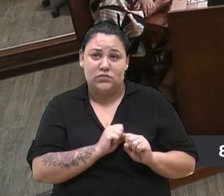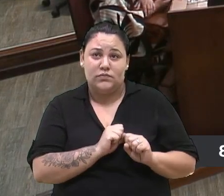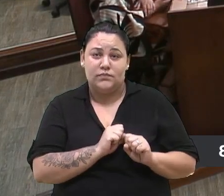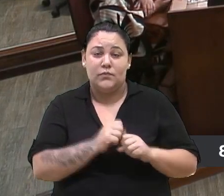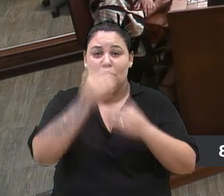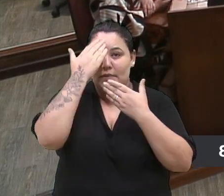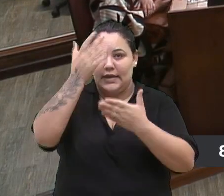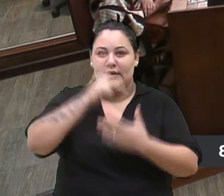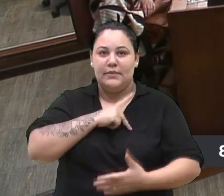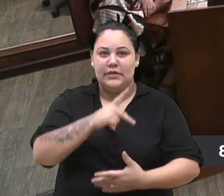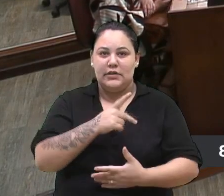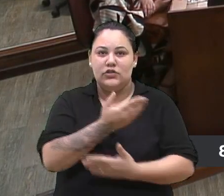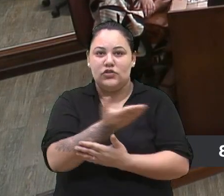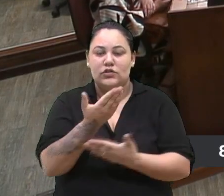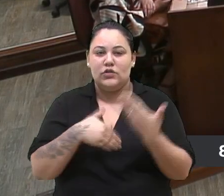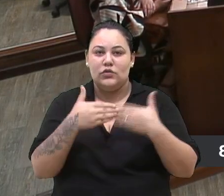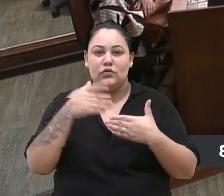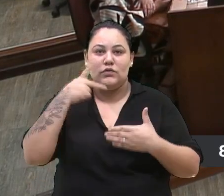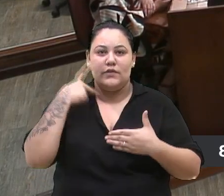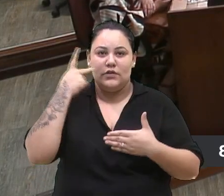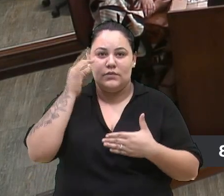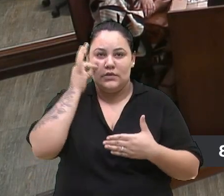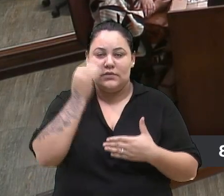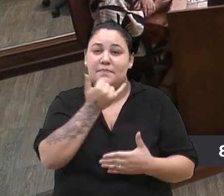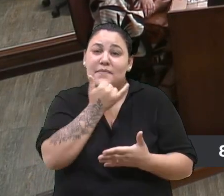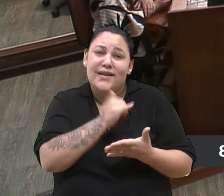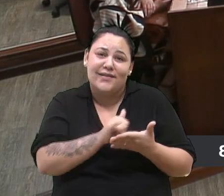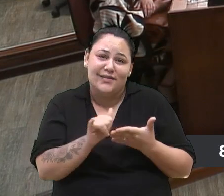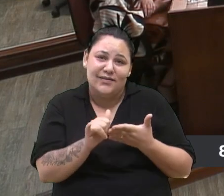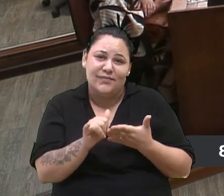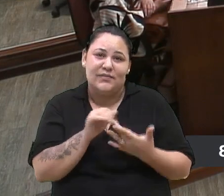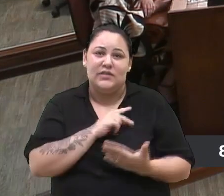senhores vereadores. Perdão, senhor presidente.